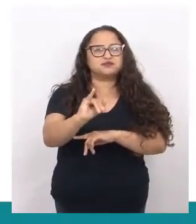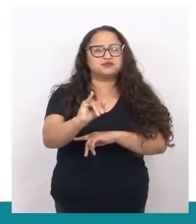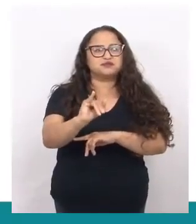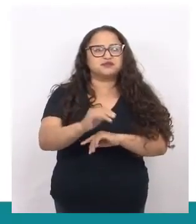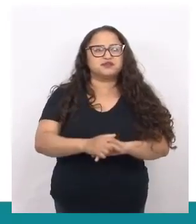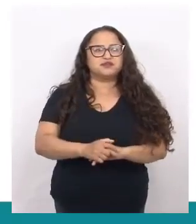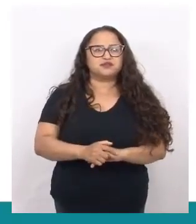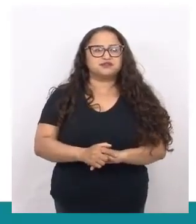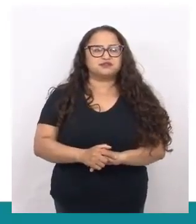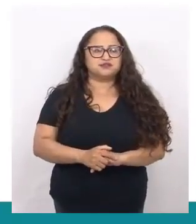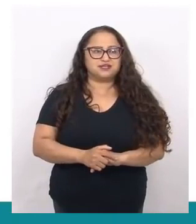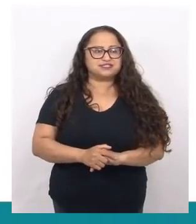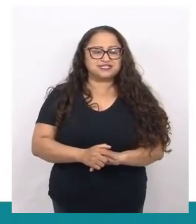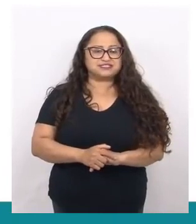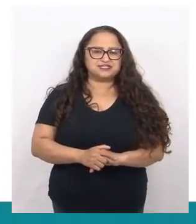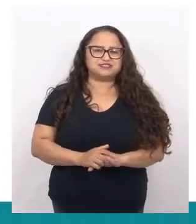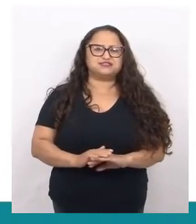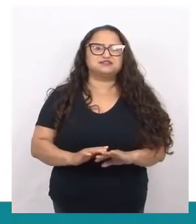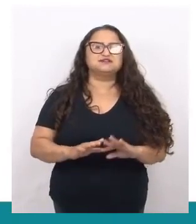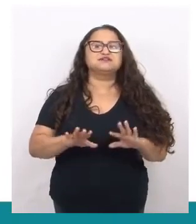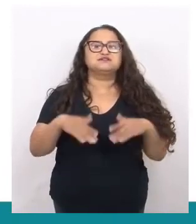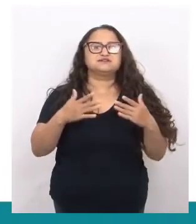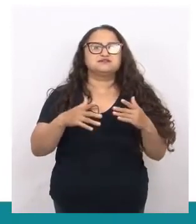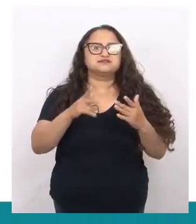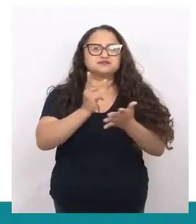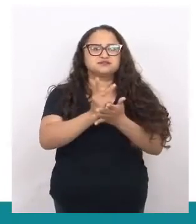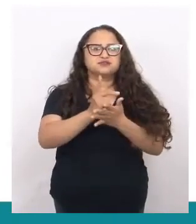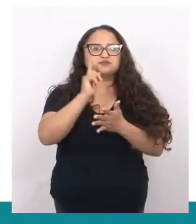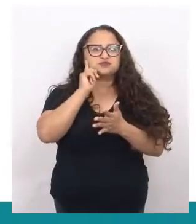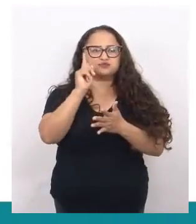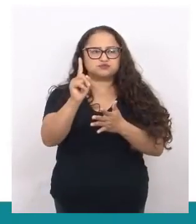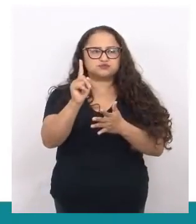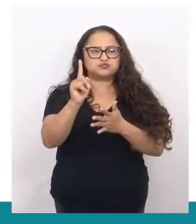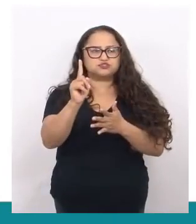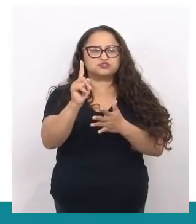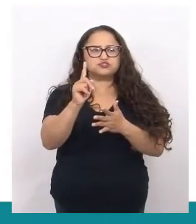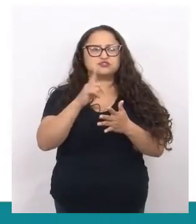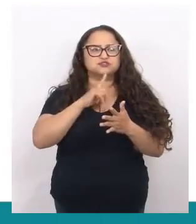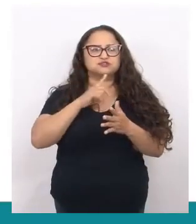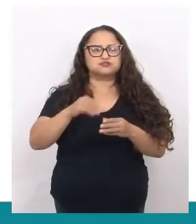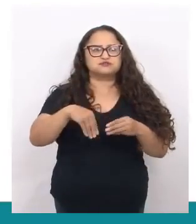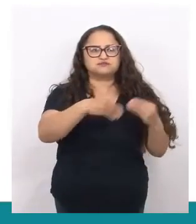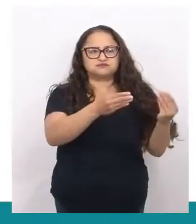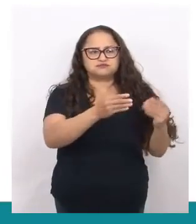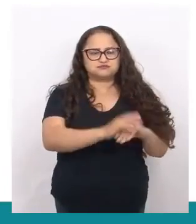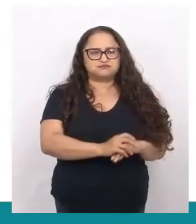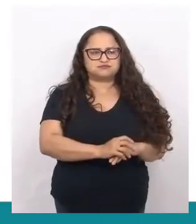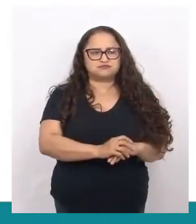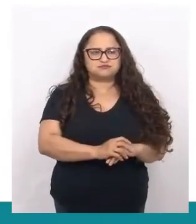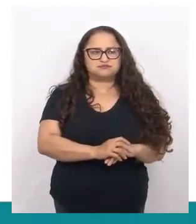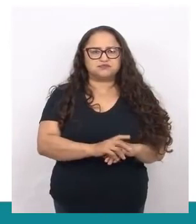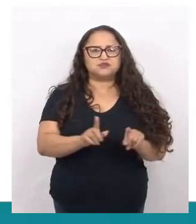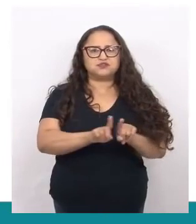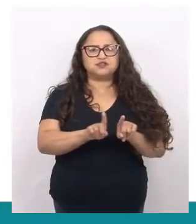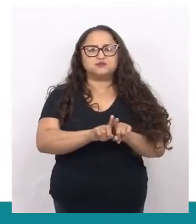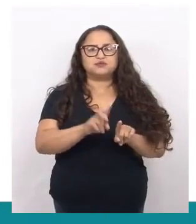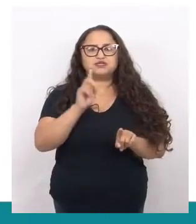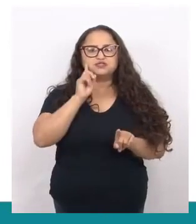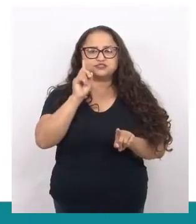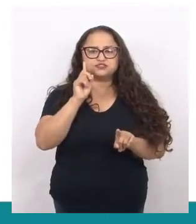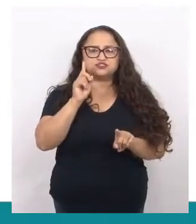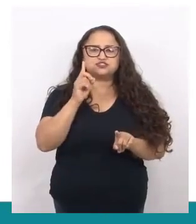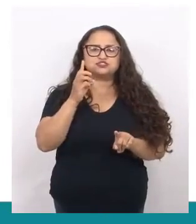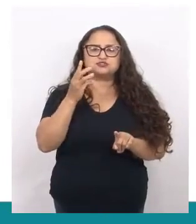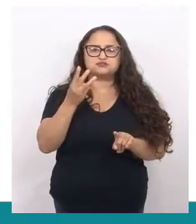32 aulas. Isso no final do dia da atribuição. No dia seguinte, vai ser a associação, que o diretor pode fazer